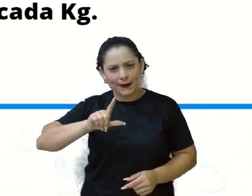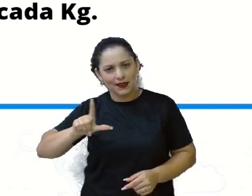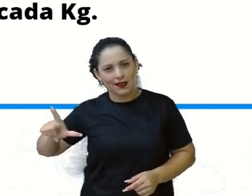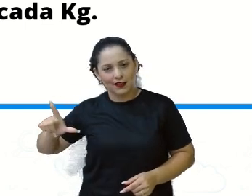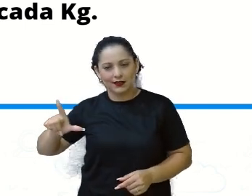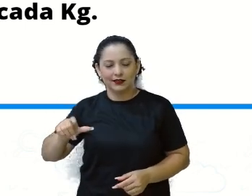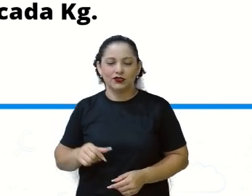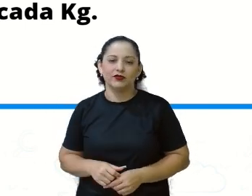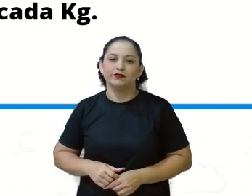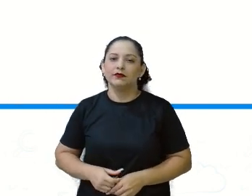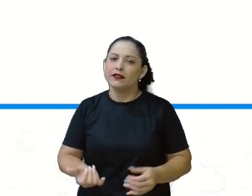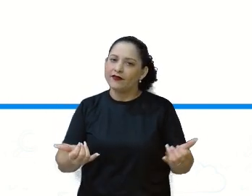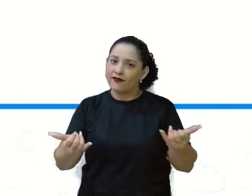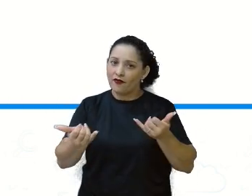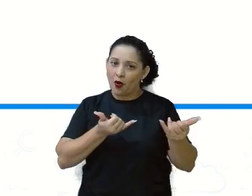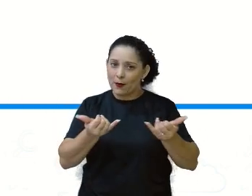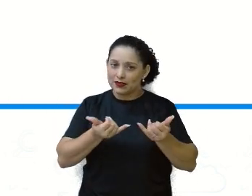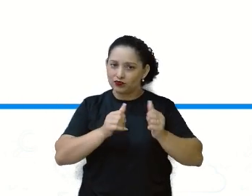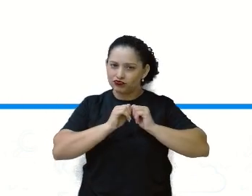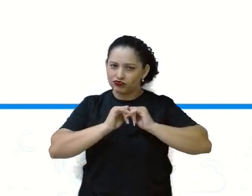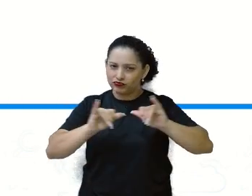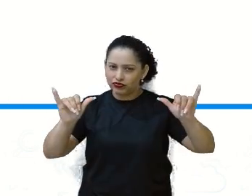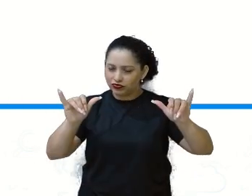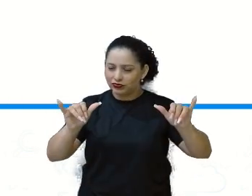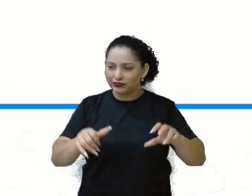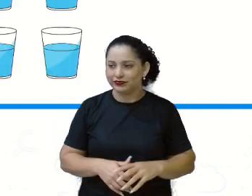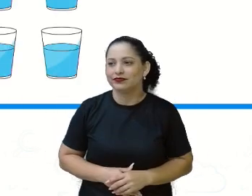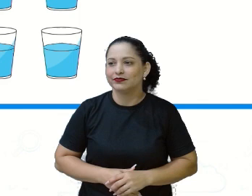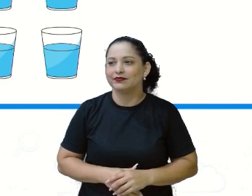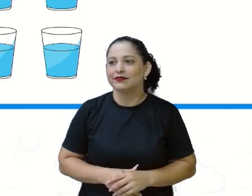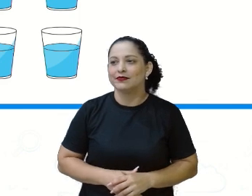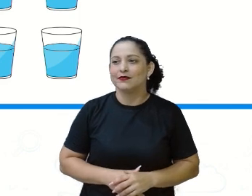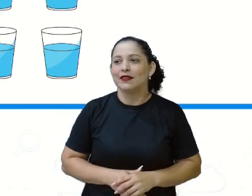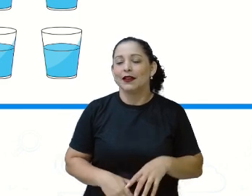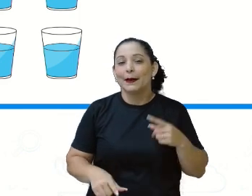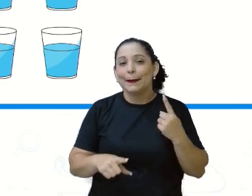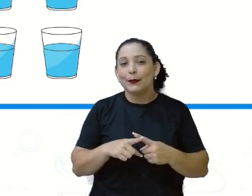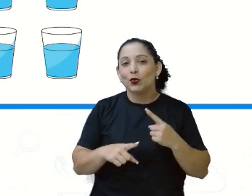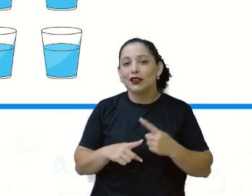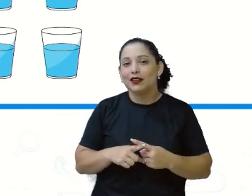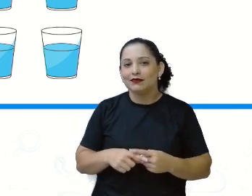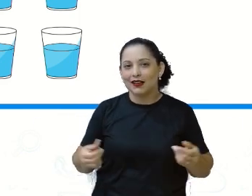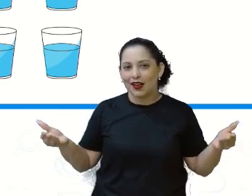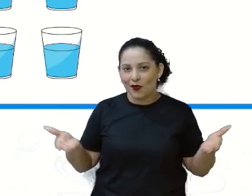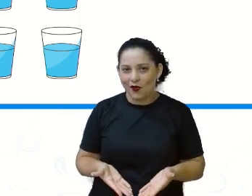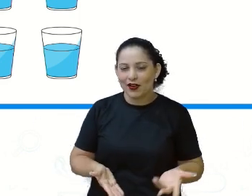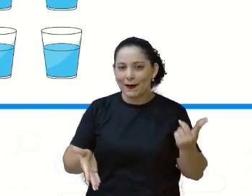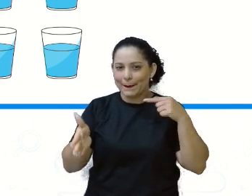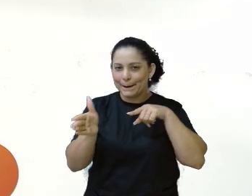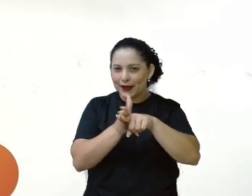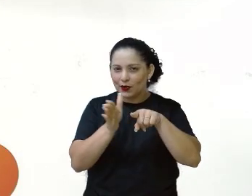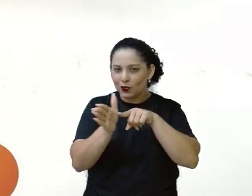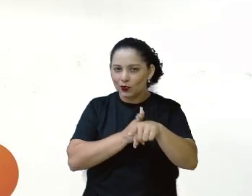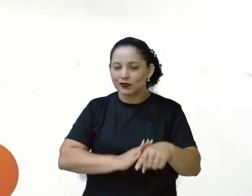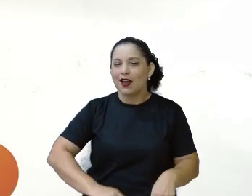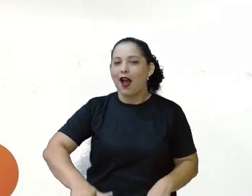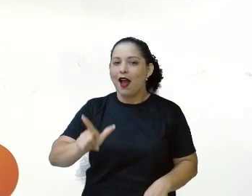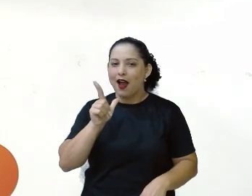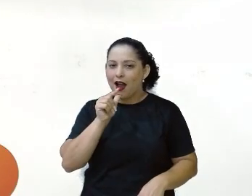estou dando a vocês. Por quê? Por causa da pergunta que eu fiz. Bebe